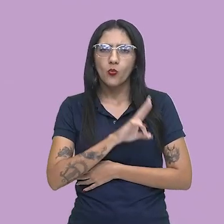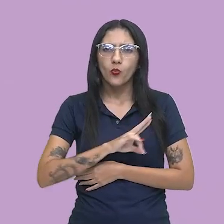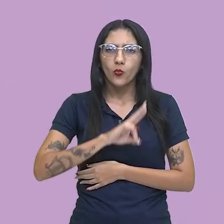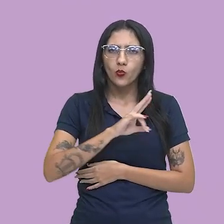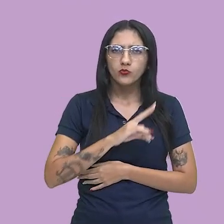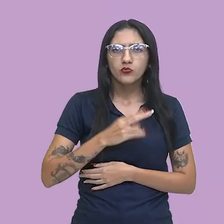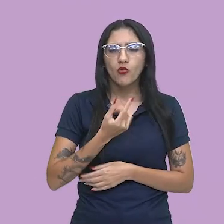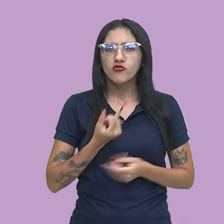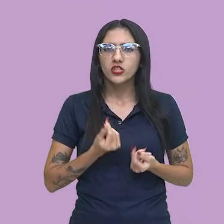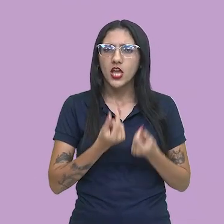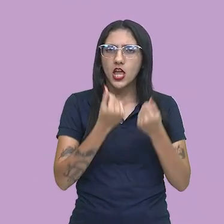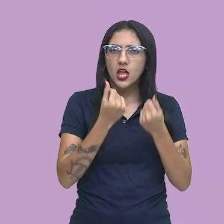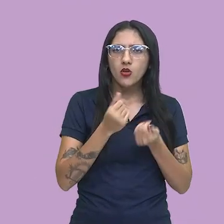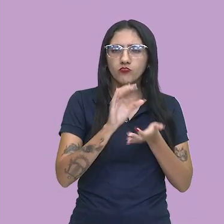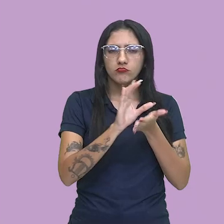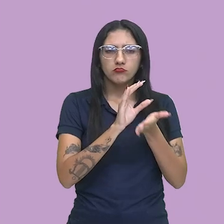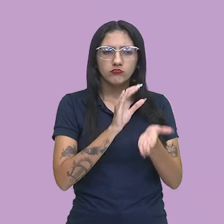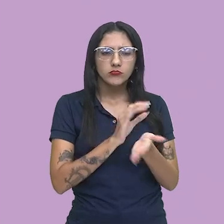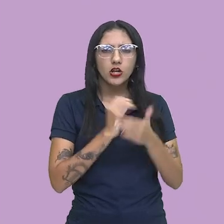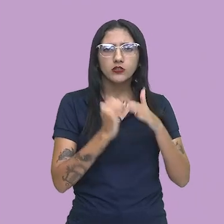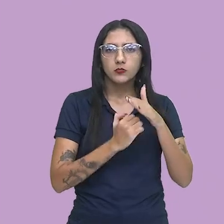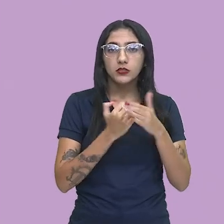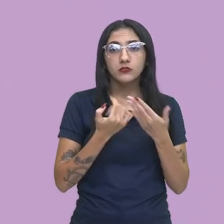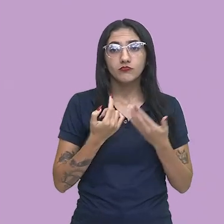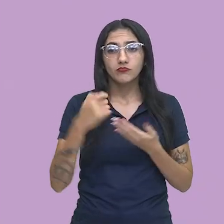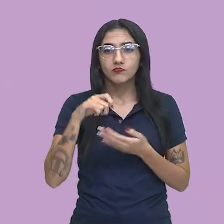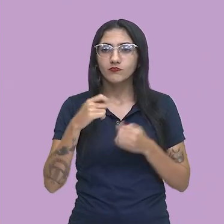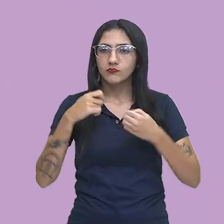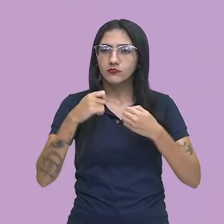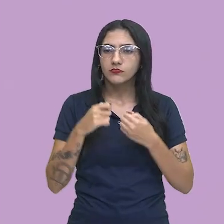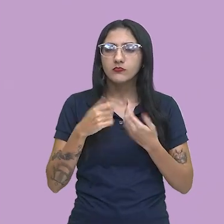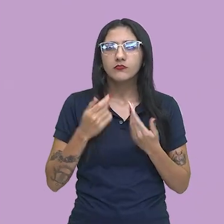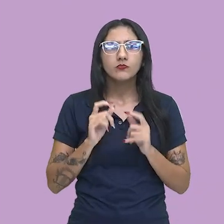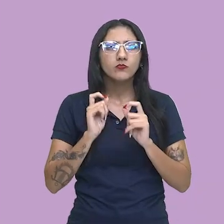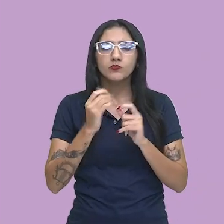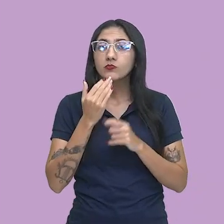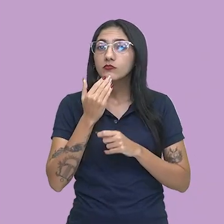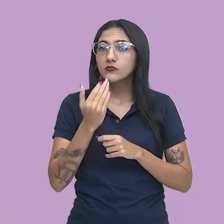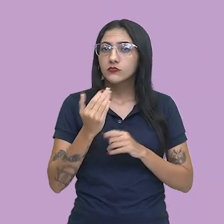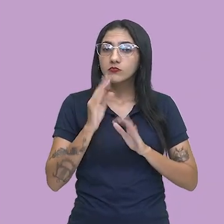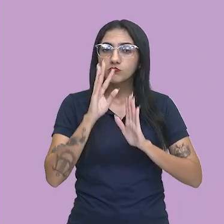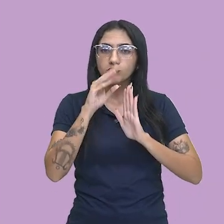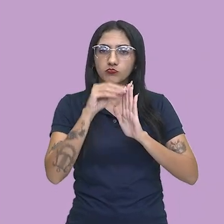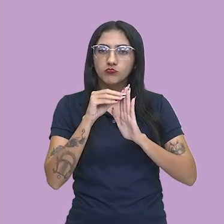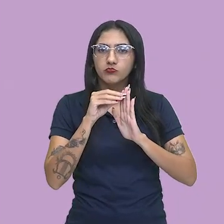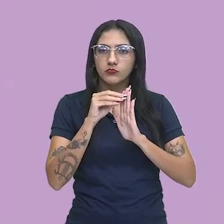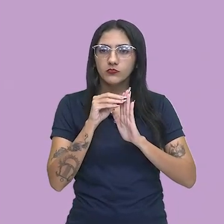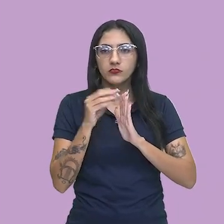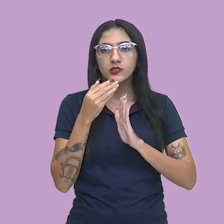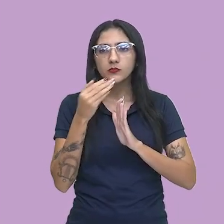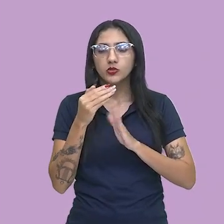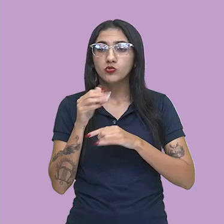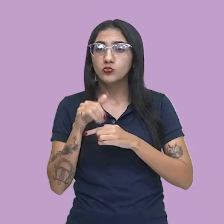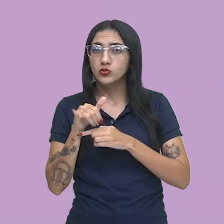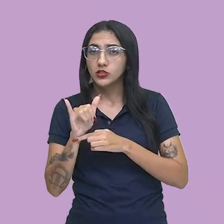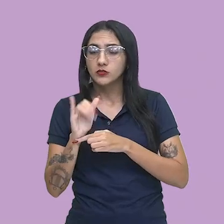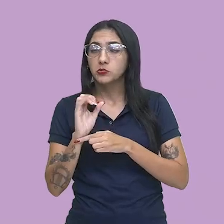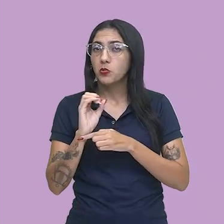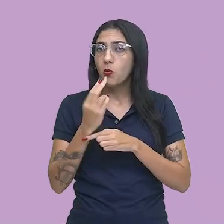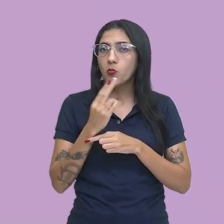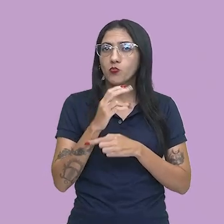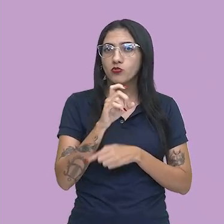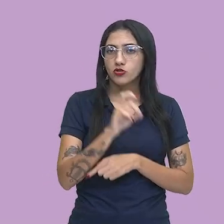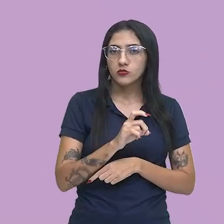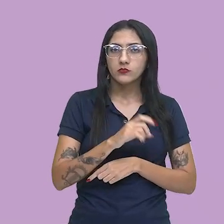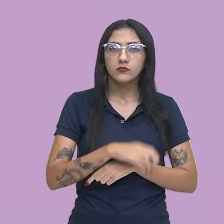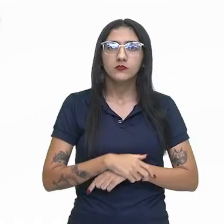de empresa e tal, e você tem que calcular então aquilo que está sendo pedido, tá? Se é o y do V ou o x do V, tá bom?